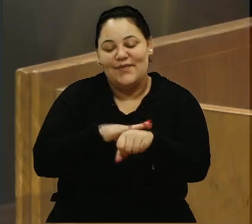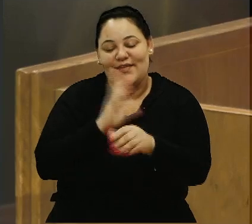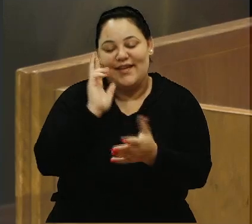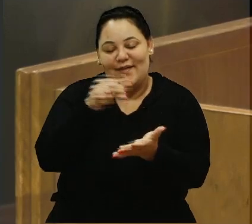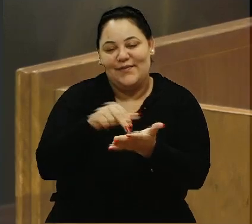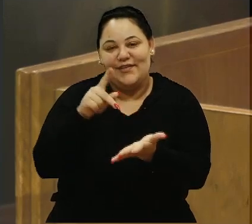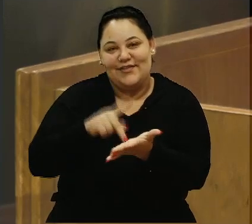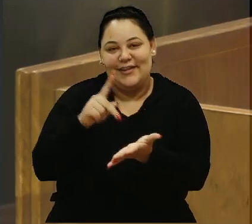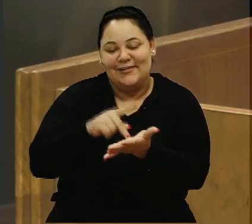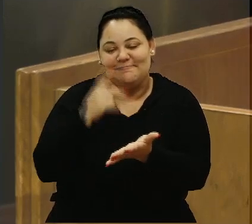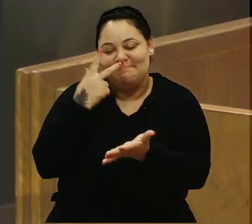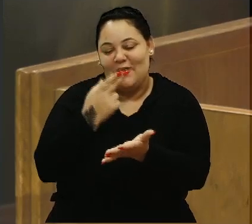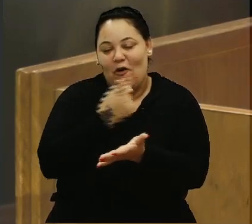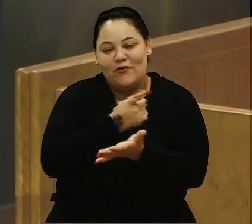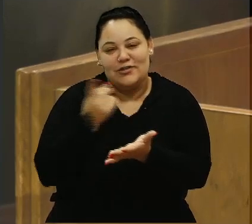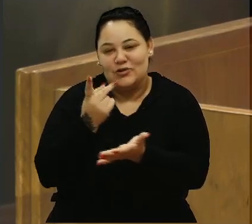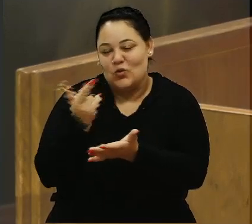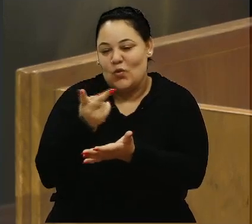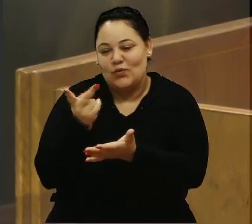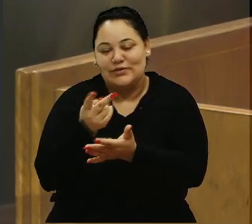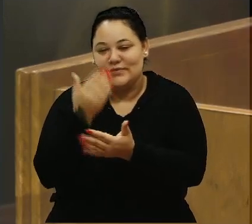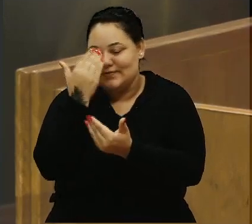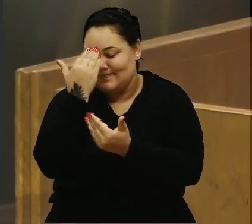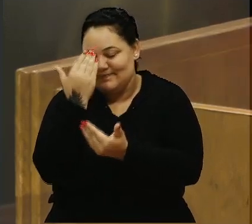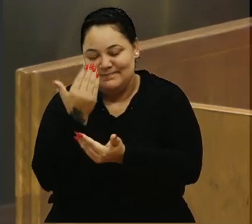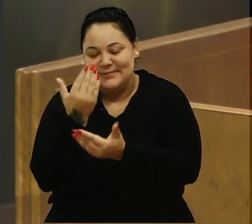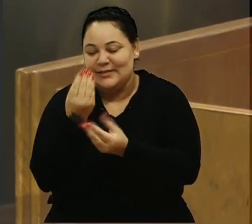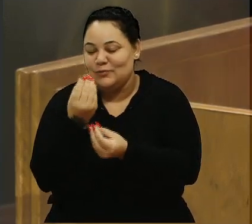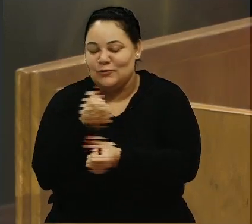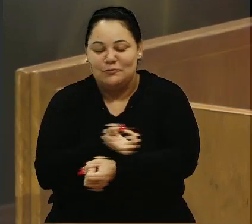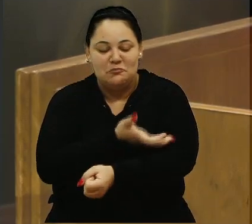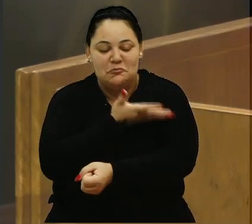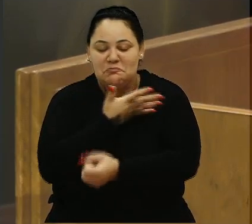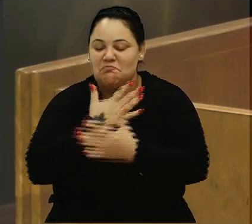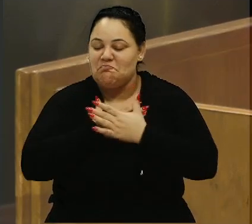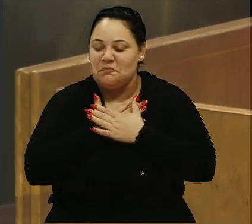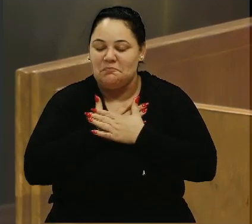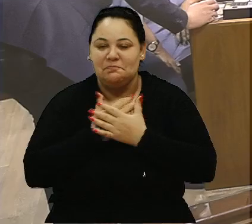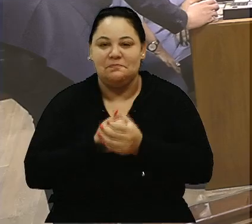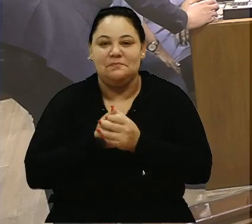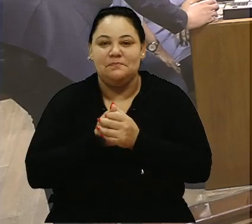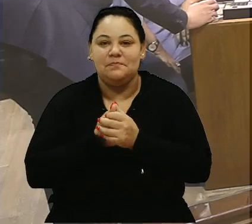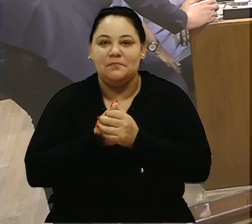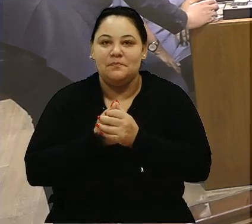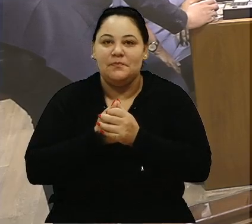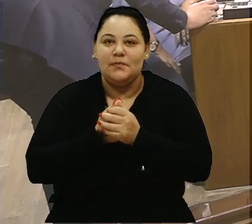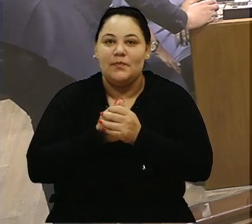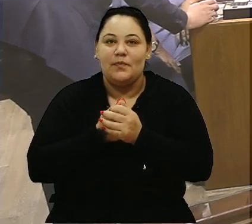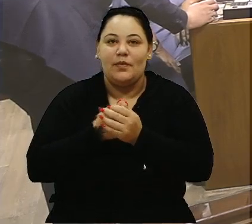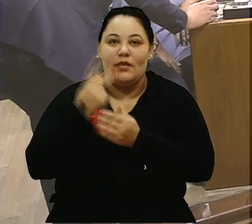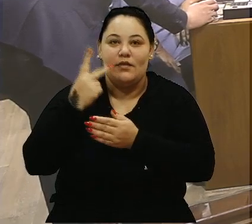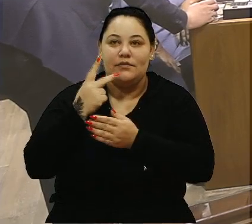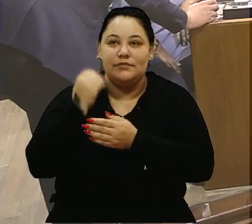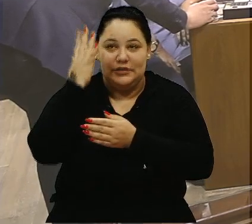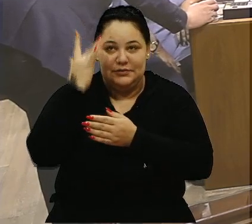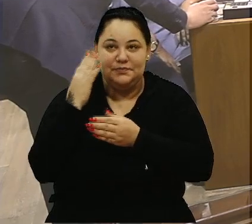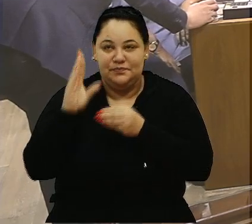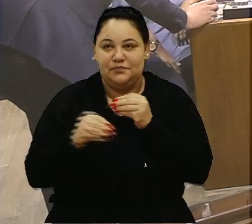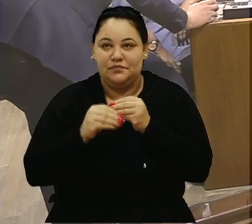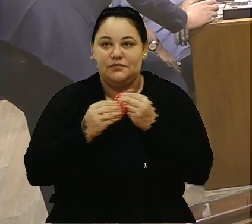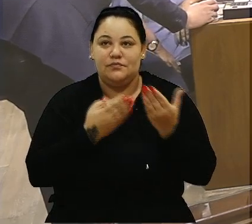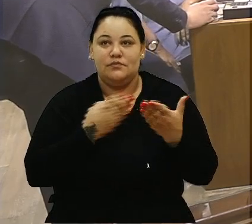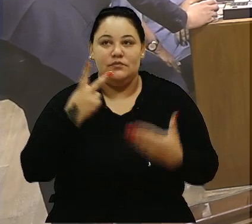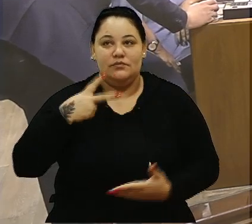os senhores viram, absolutamente emocionante para mim. Vereadora Daiane. Vereadora Marisol, primeiramente, parabéns